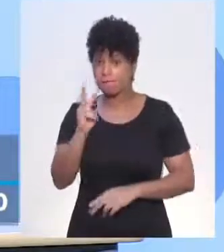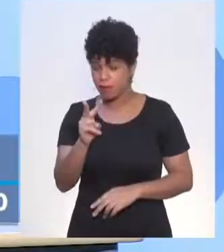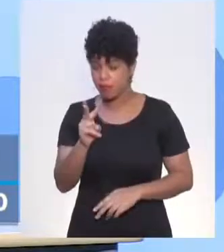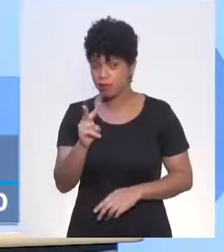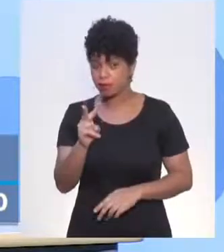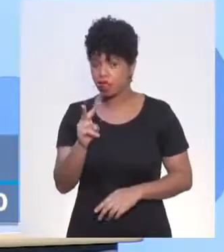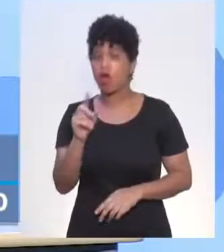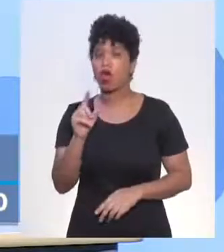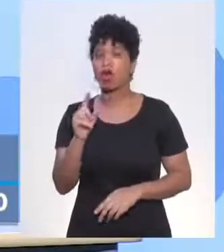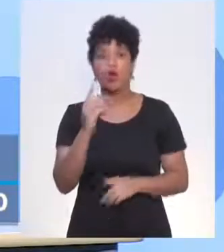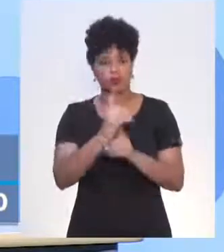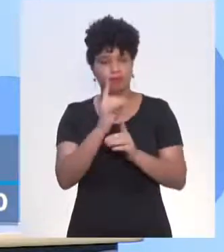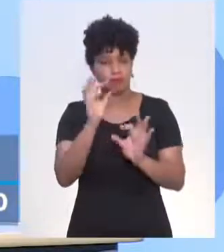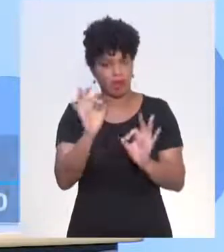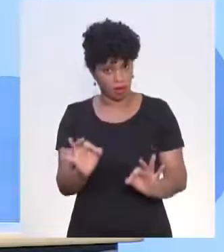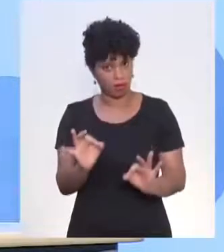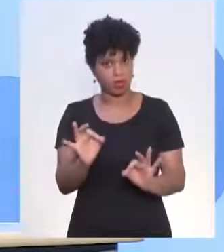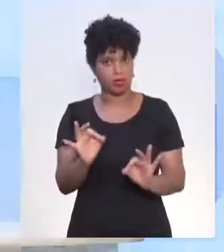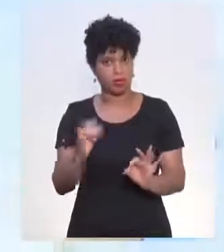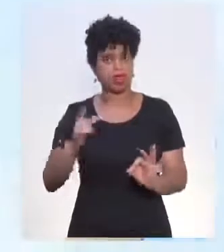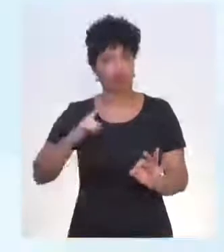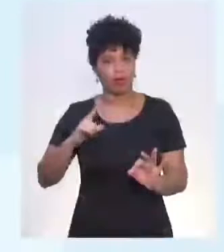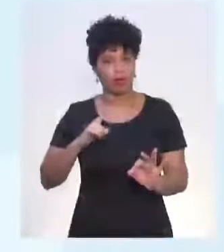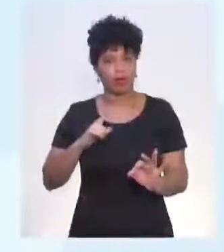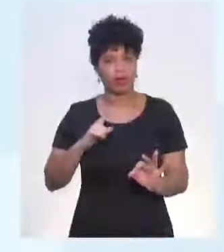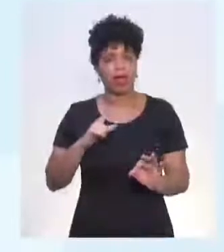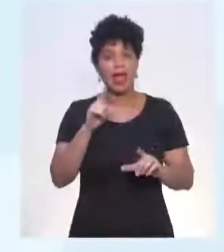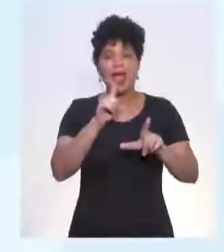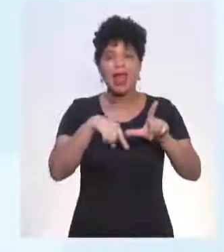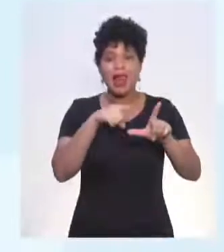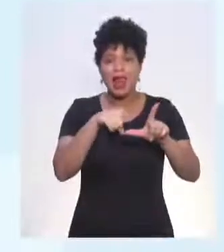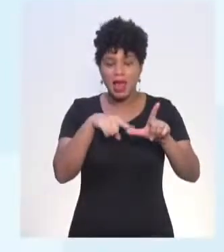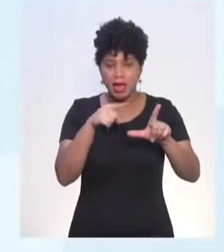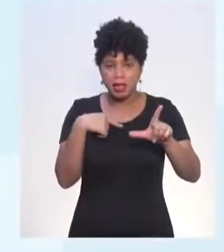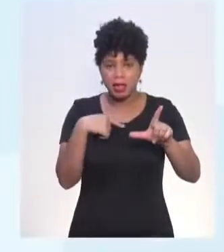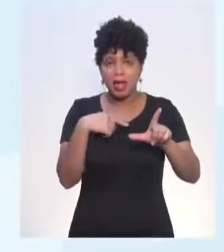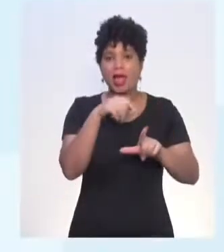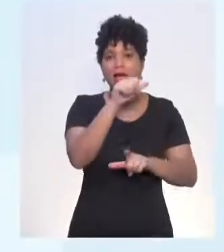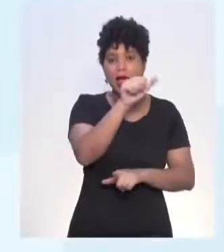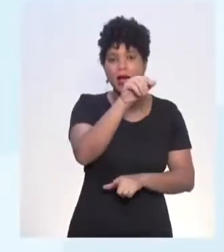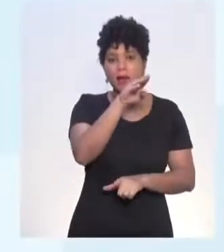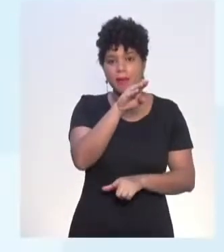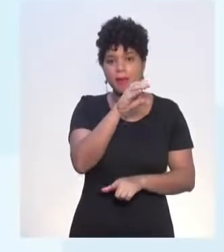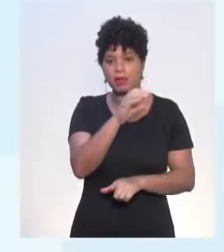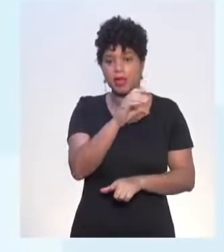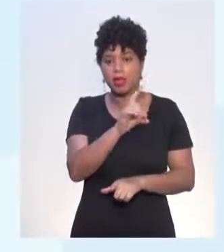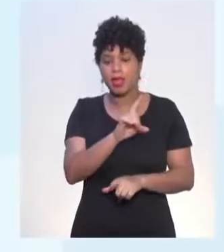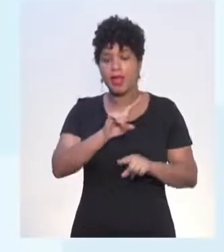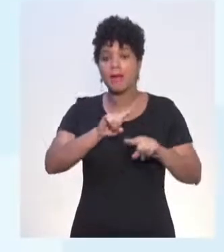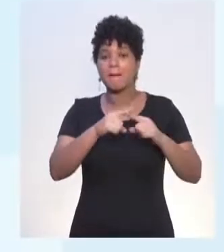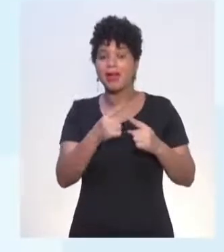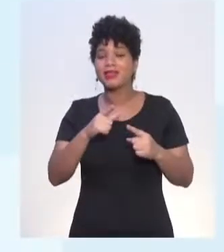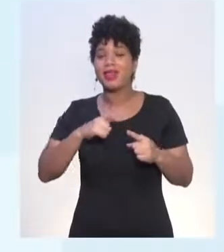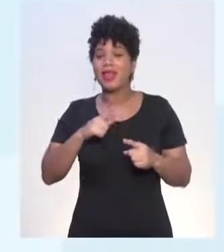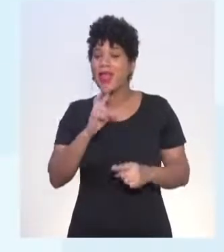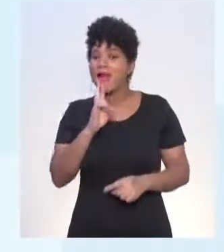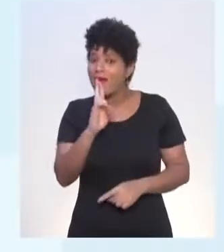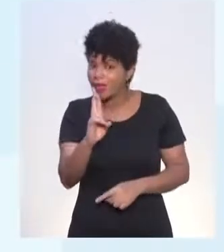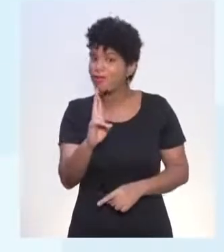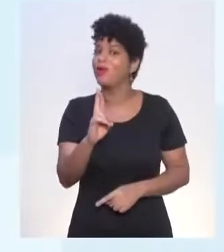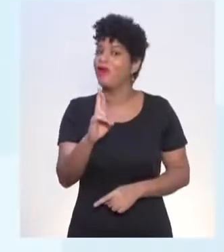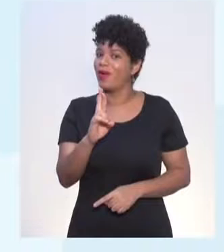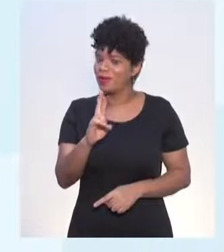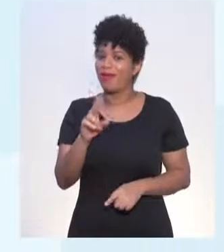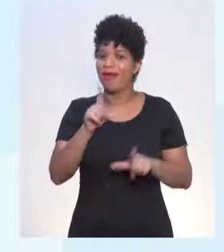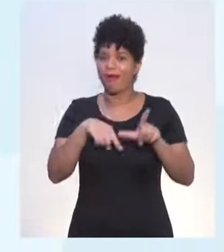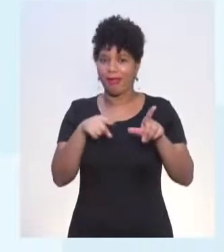se confundir. A gente tem a letrazinha que representa a alternativa, A, B, C, D, e cada alternativa também é